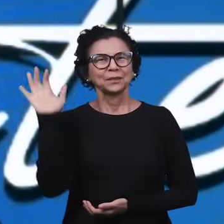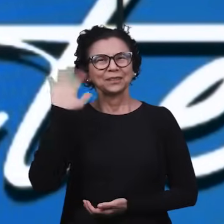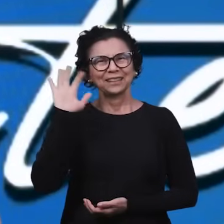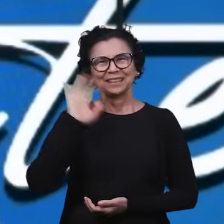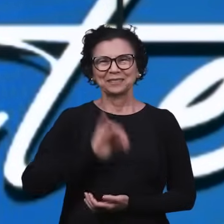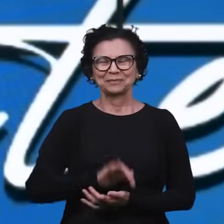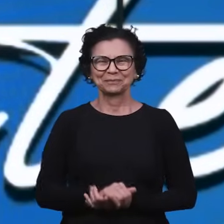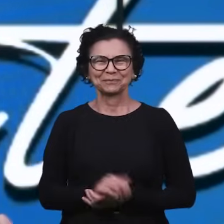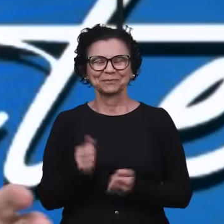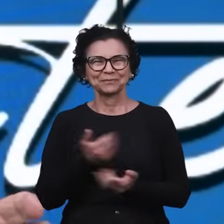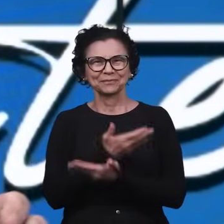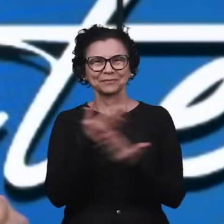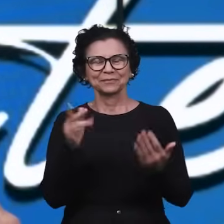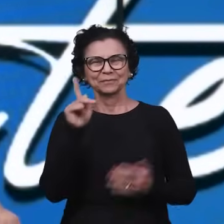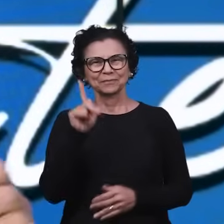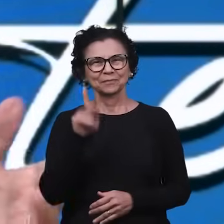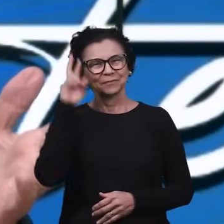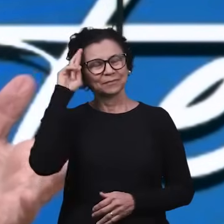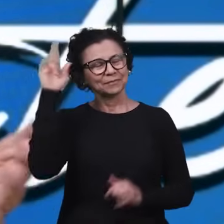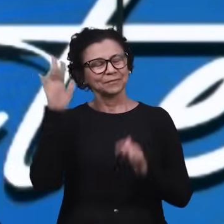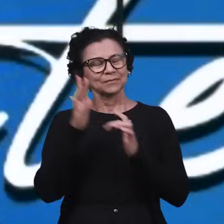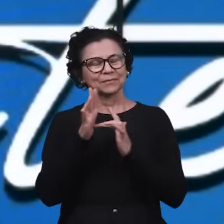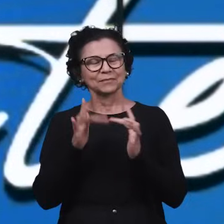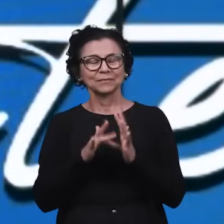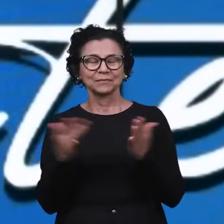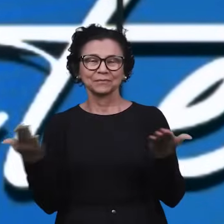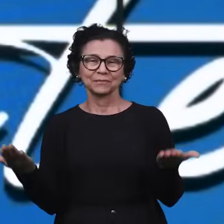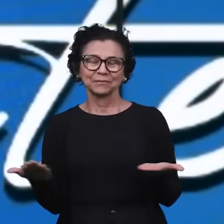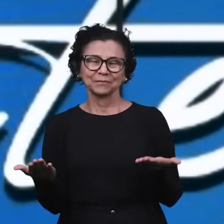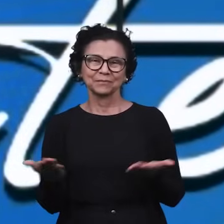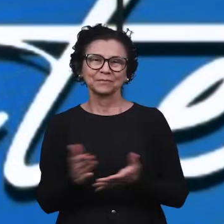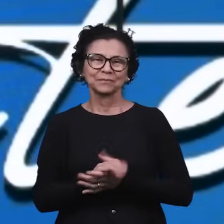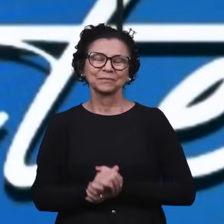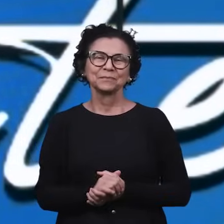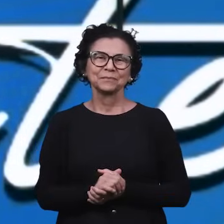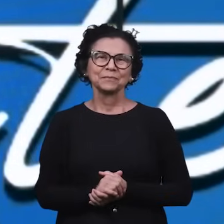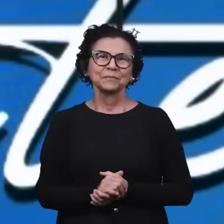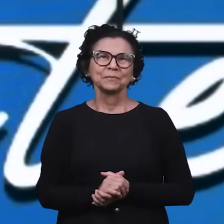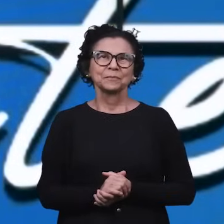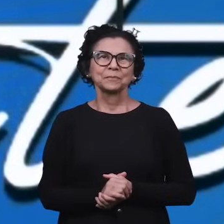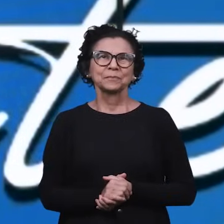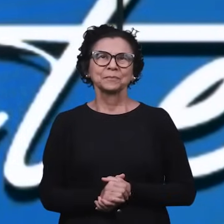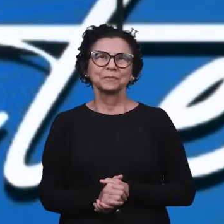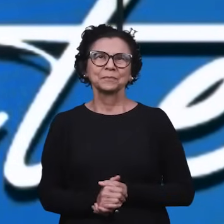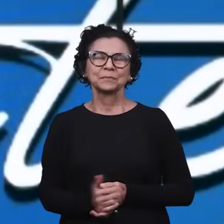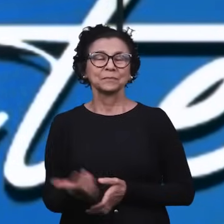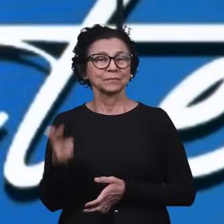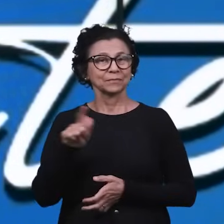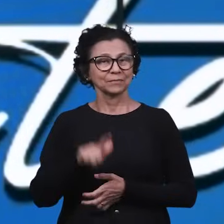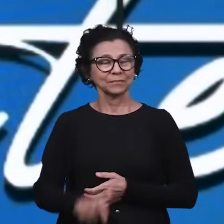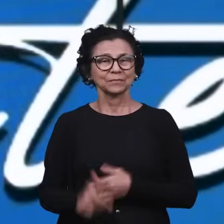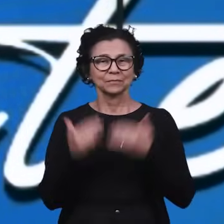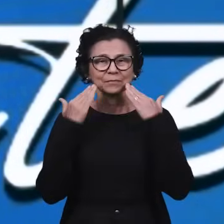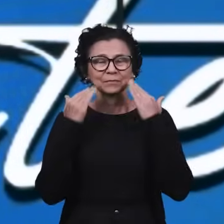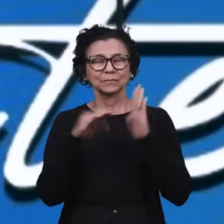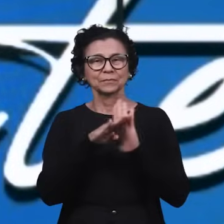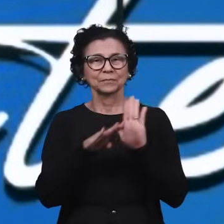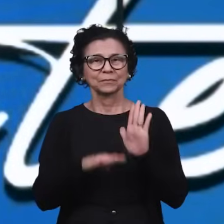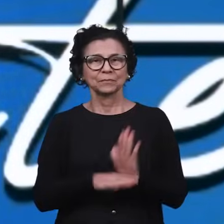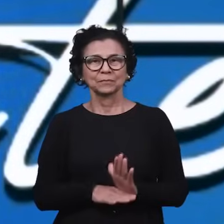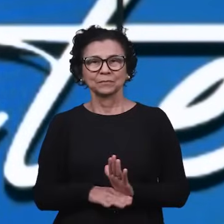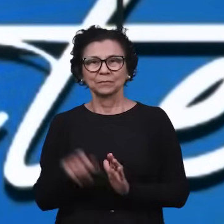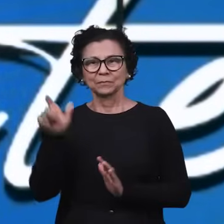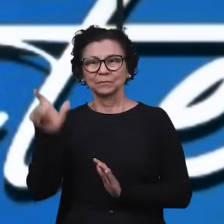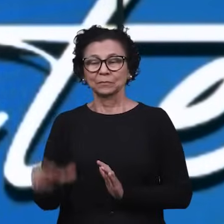eu quero saudar todos com a paz do Senhor Jesus. Estamos aqui de volta mais uma vez com o nosso programa Ética na Vida do